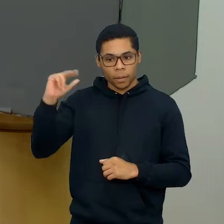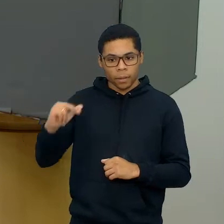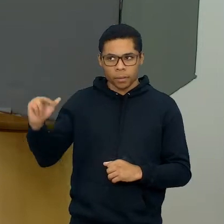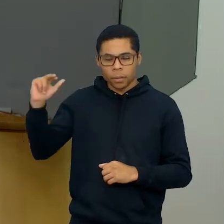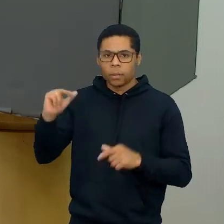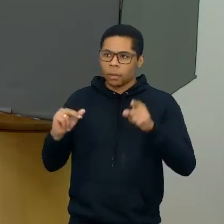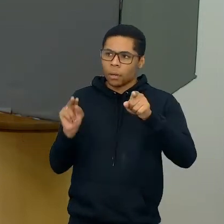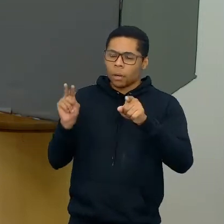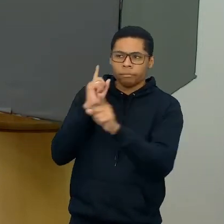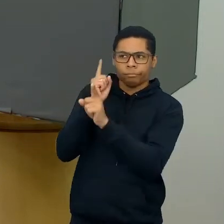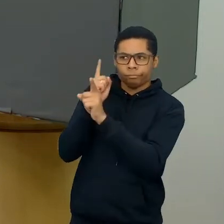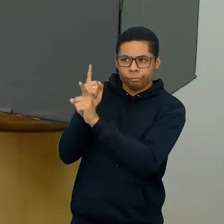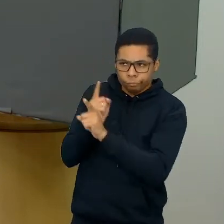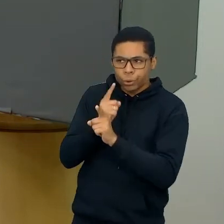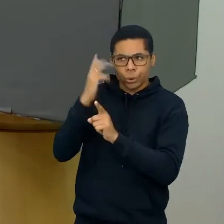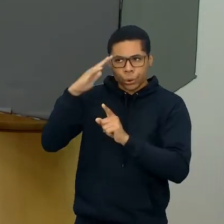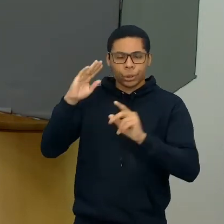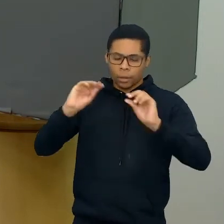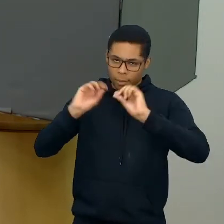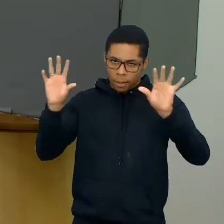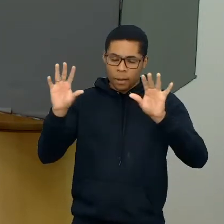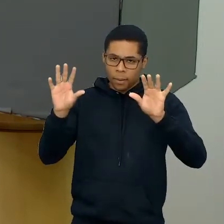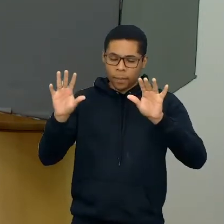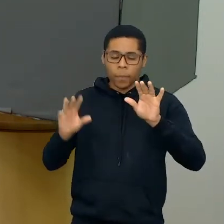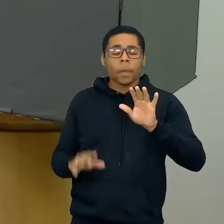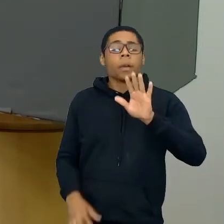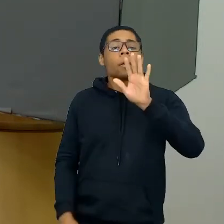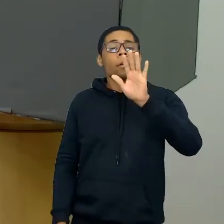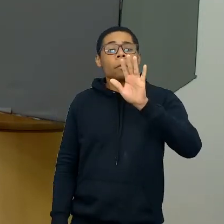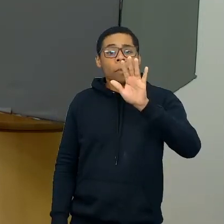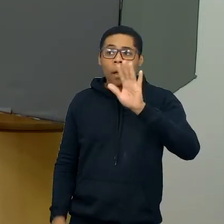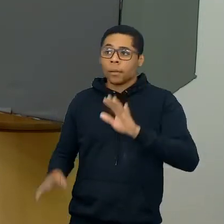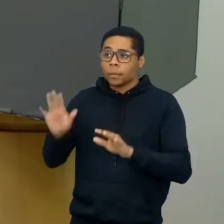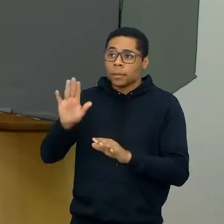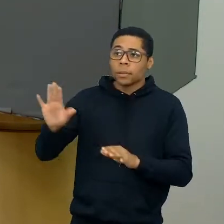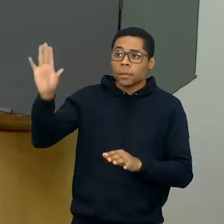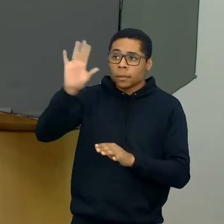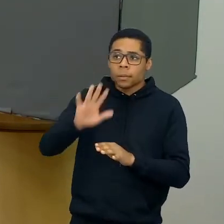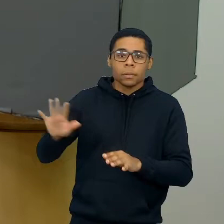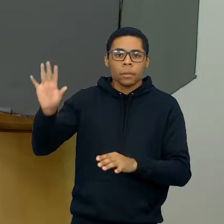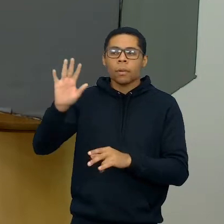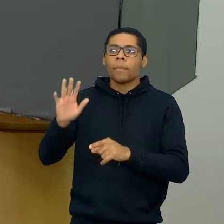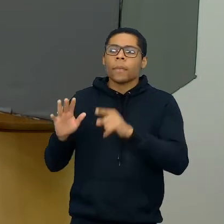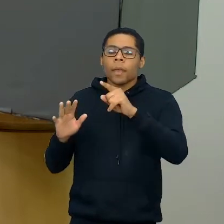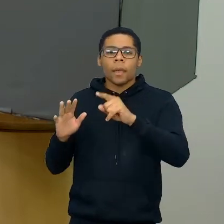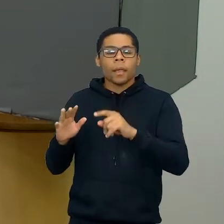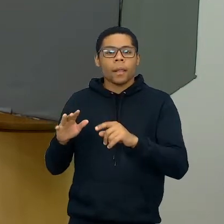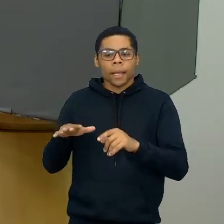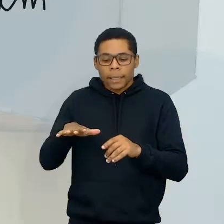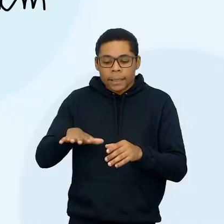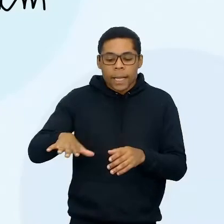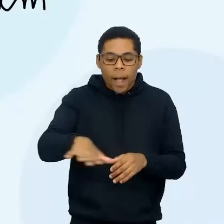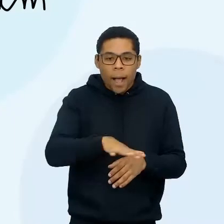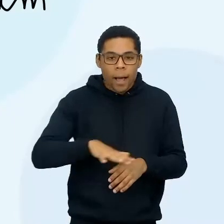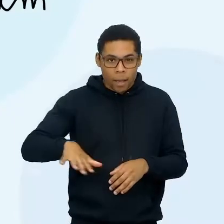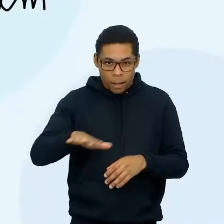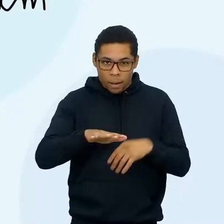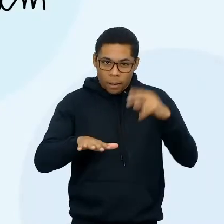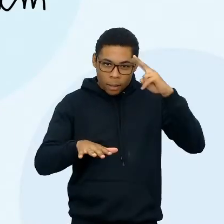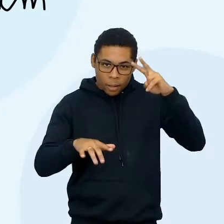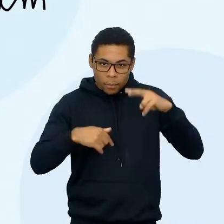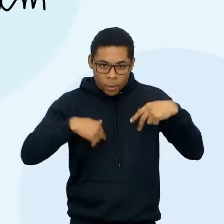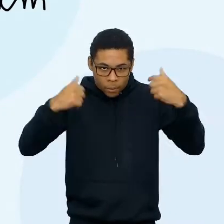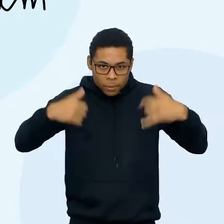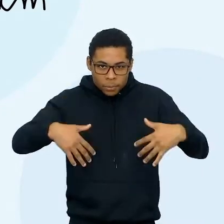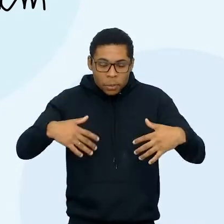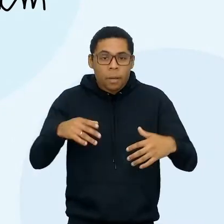ficou evidente aí, mas qual a escala dessa planta que eu desenhei aqui? Aí, você lembra do que eu falei a respeito disso? A gente vai fazer a